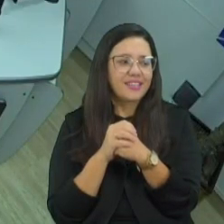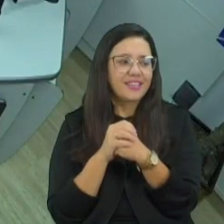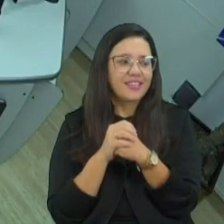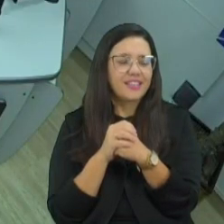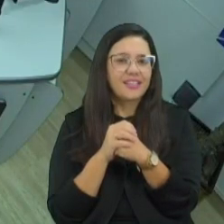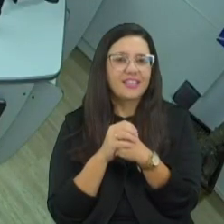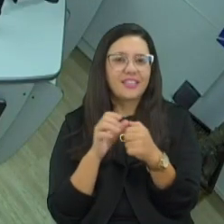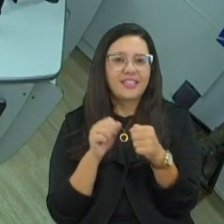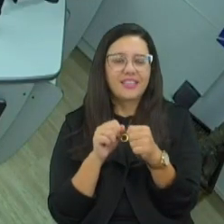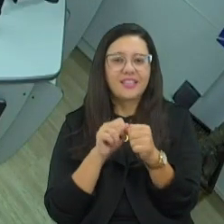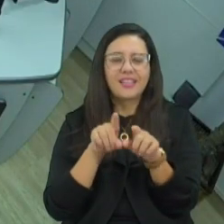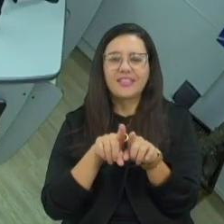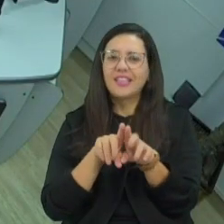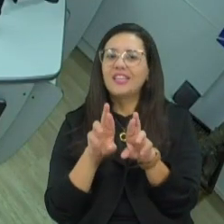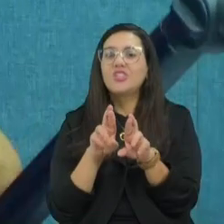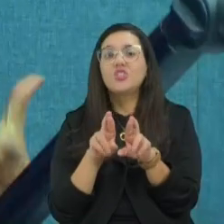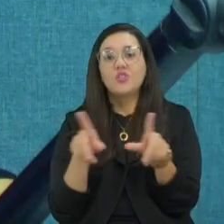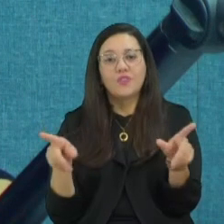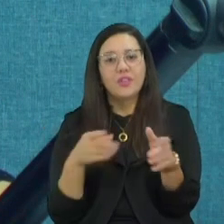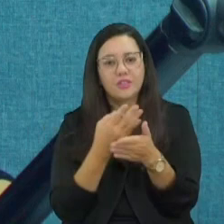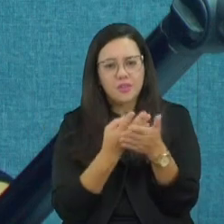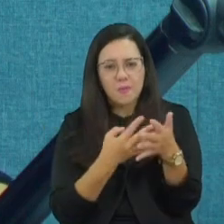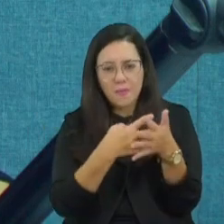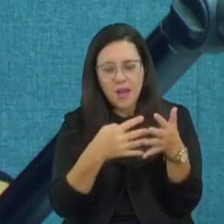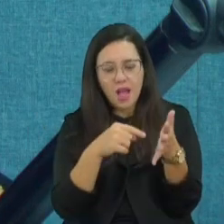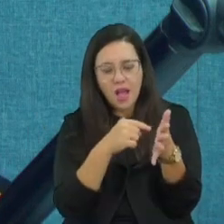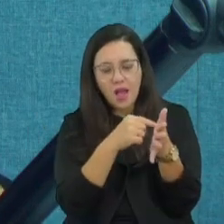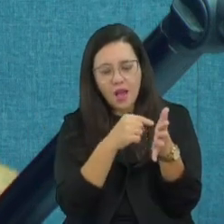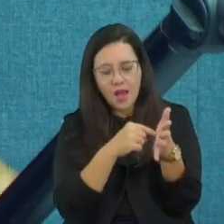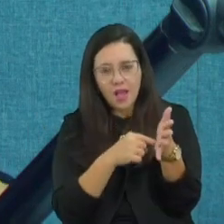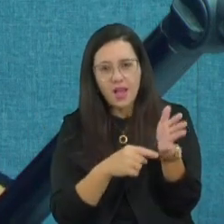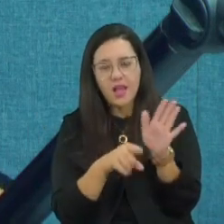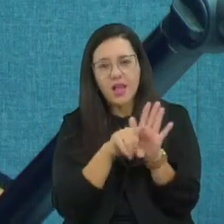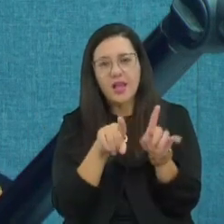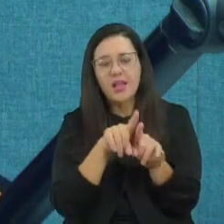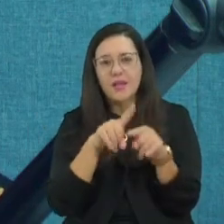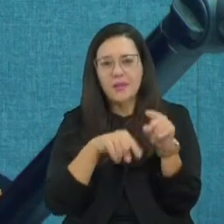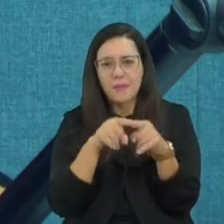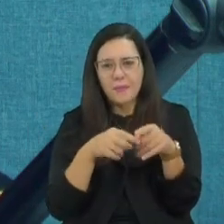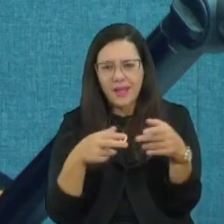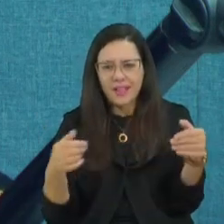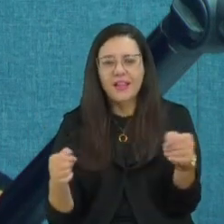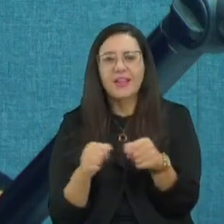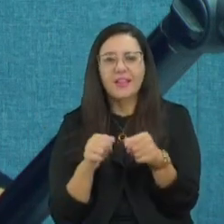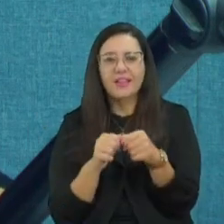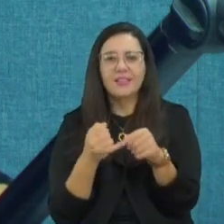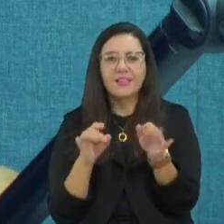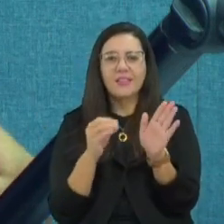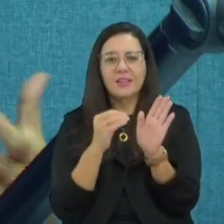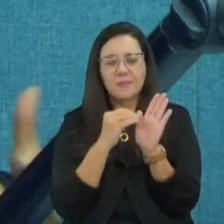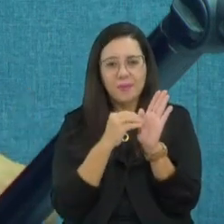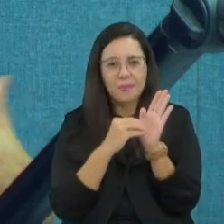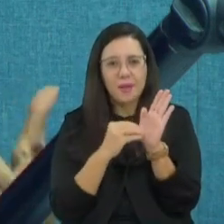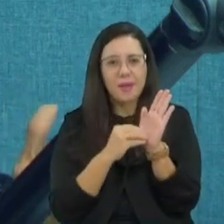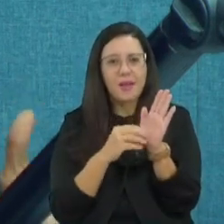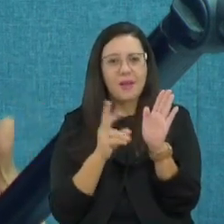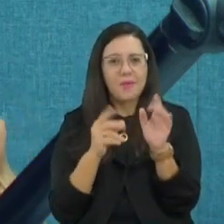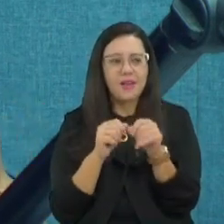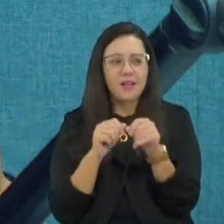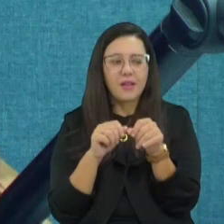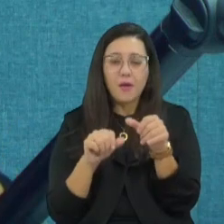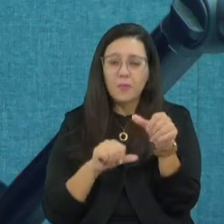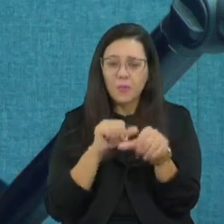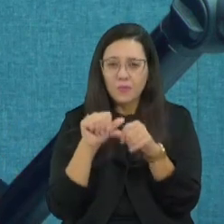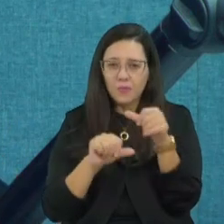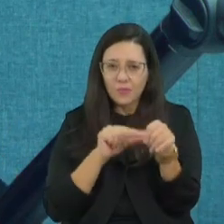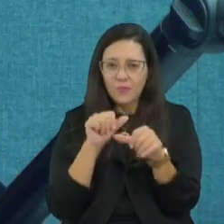formato diferente, né? O que o aluno precisa saber, os conhecimentos, eles são o mesmo. Porém, ela vem